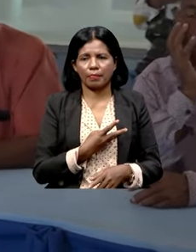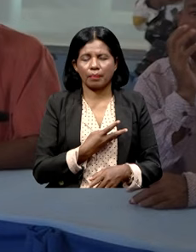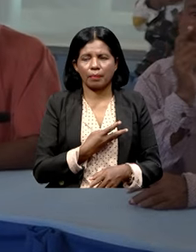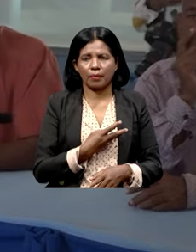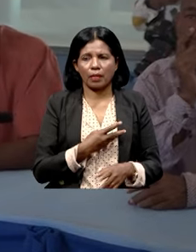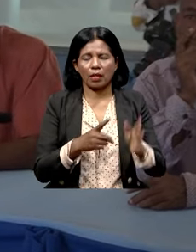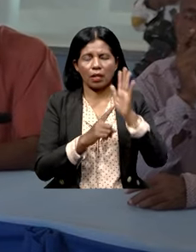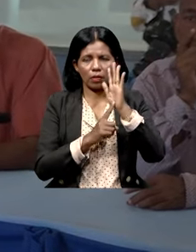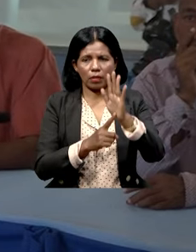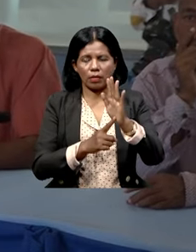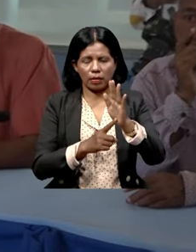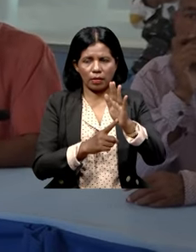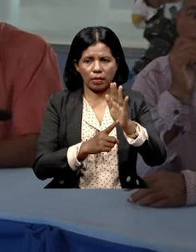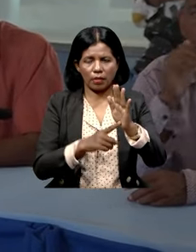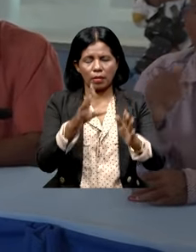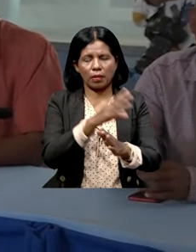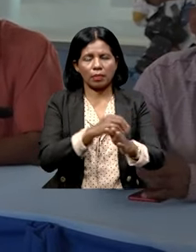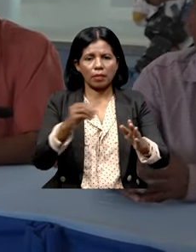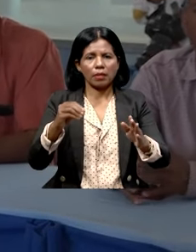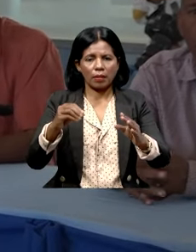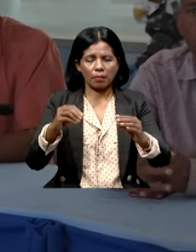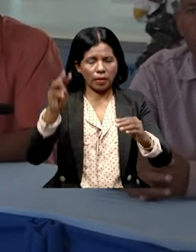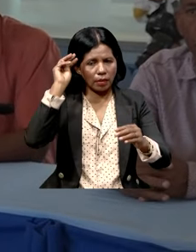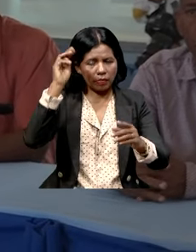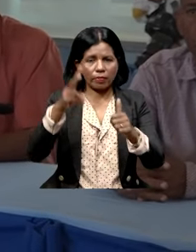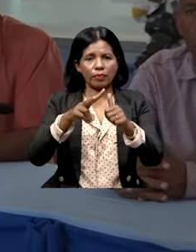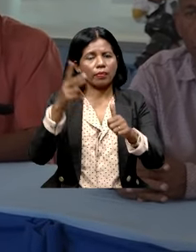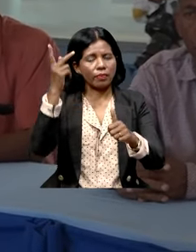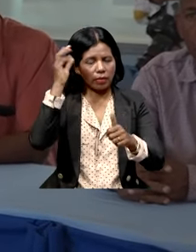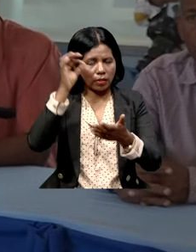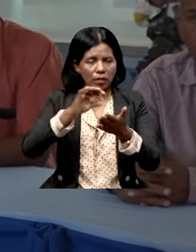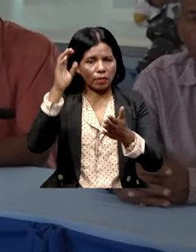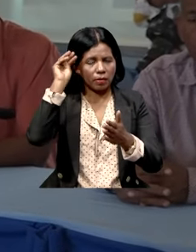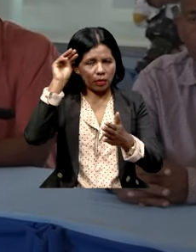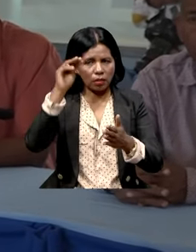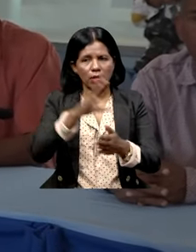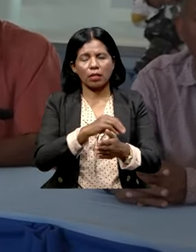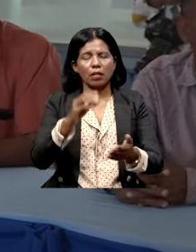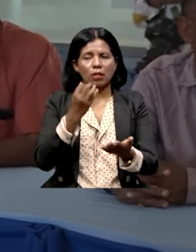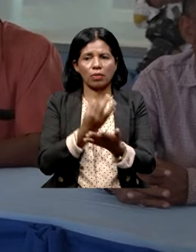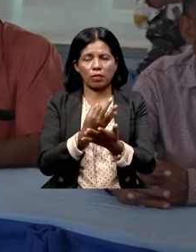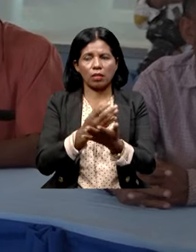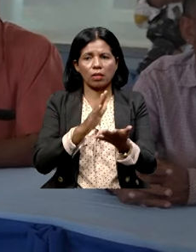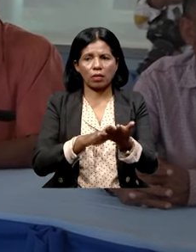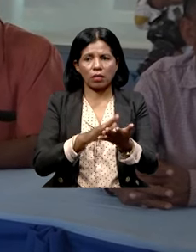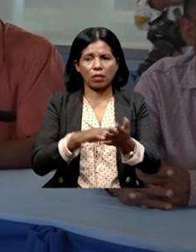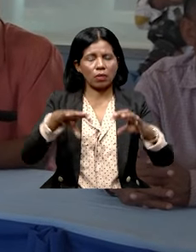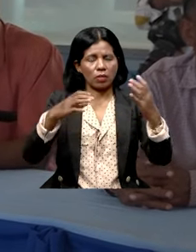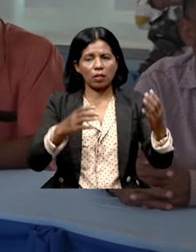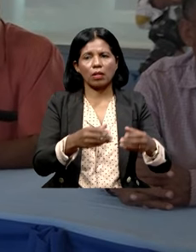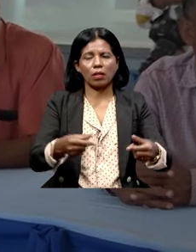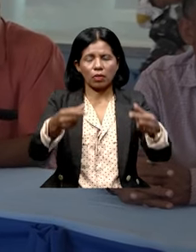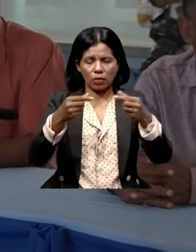A toque era uma socialência de rua inteira, quando a tinha subsídio de escola e nem mais conselho escolar durante a